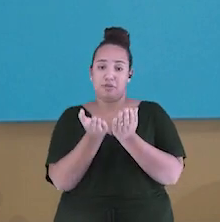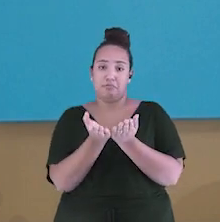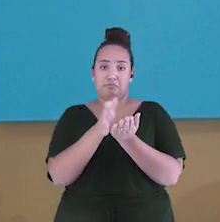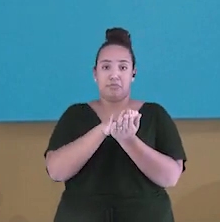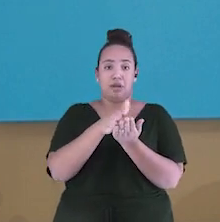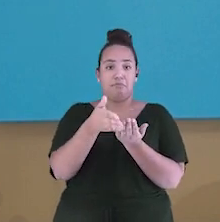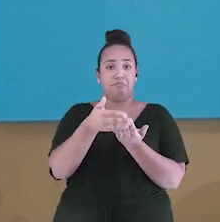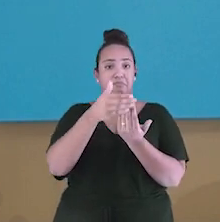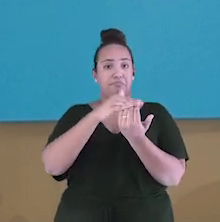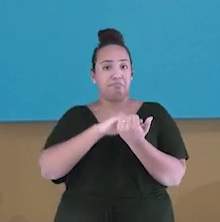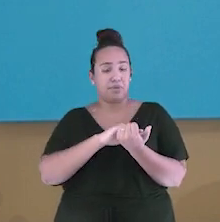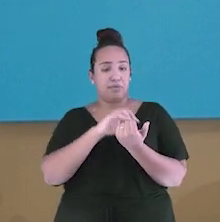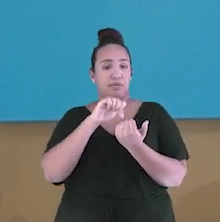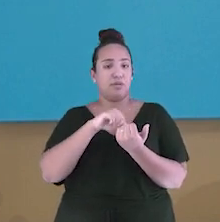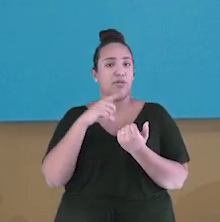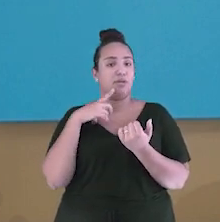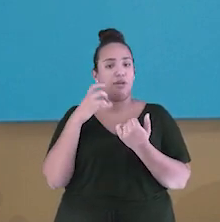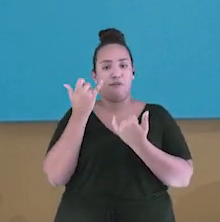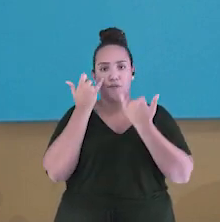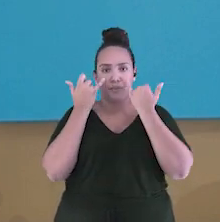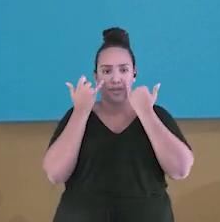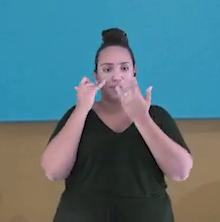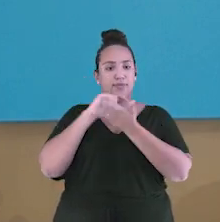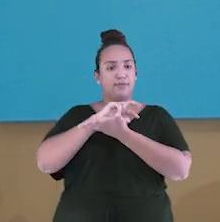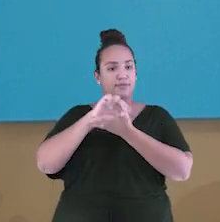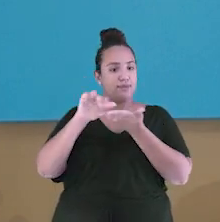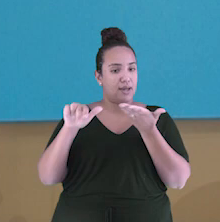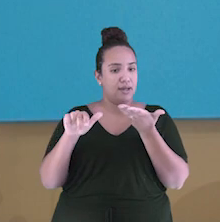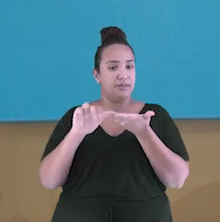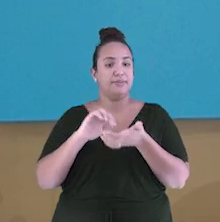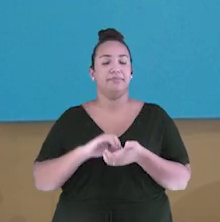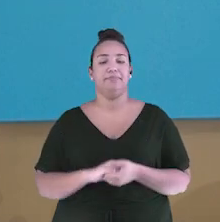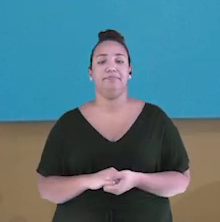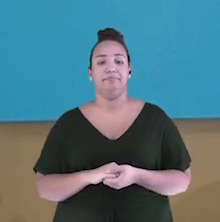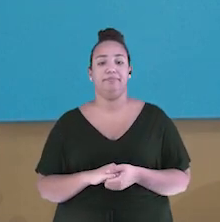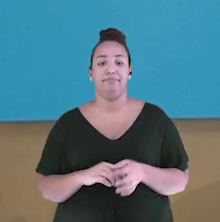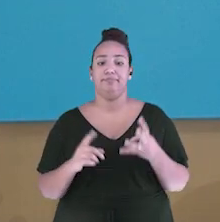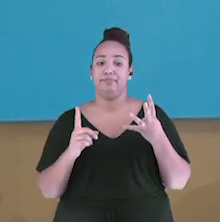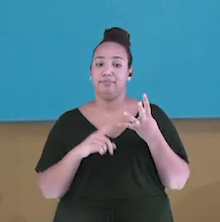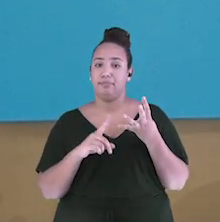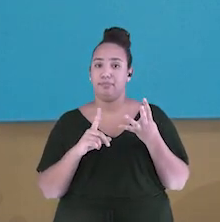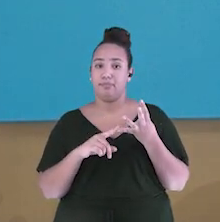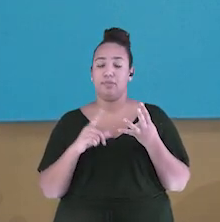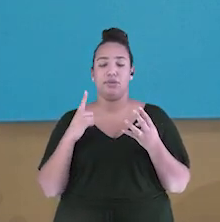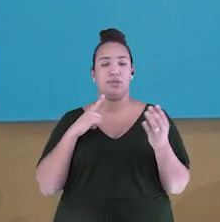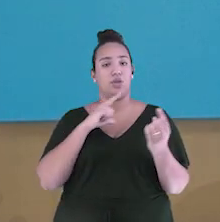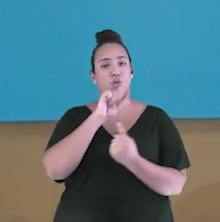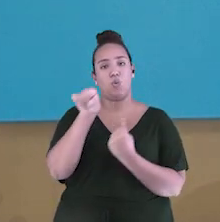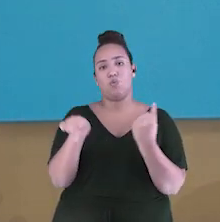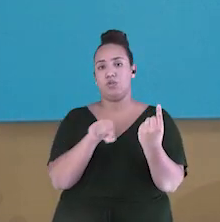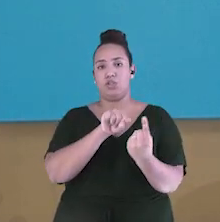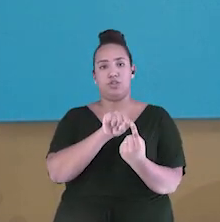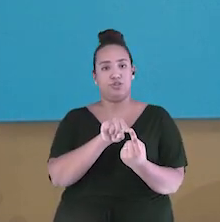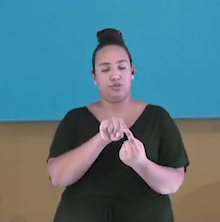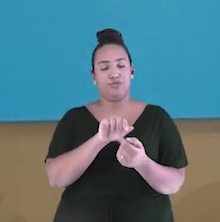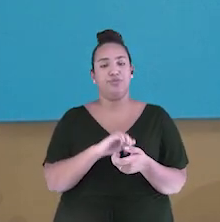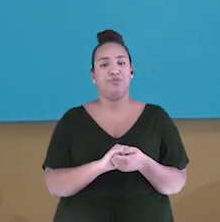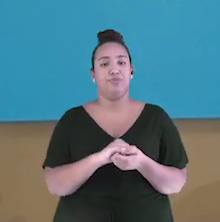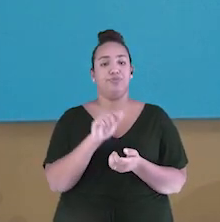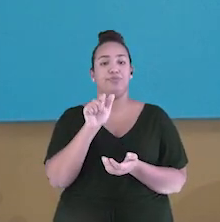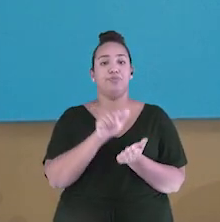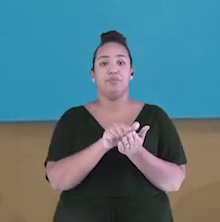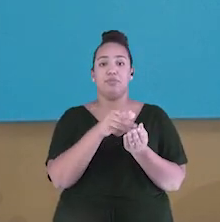Podem encontrar mais informações. Sempre objetivo. Os folhetos têm